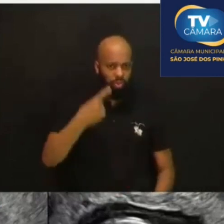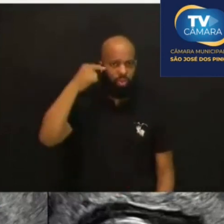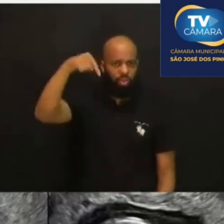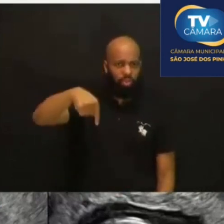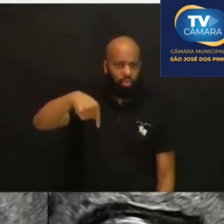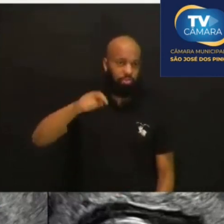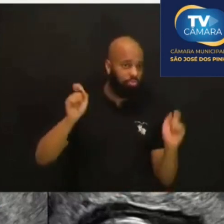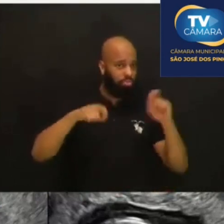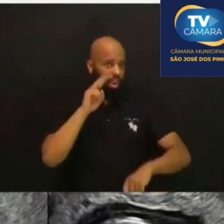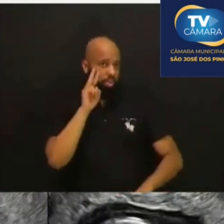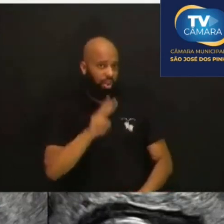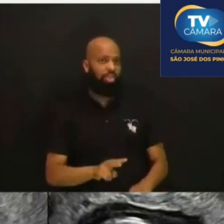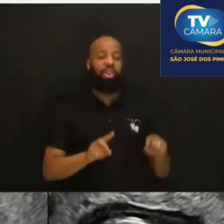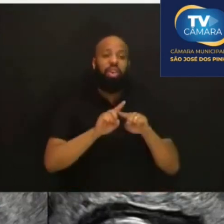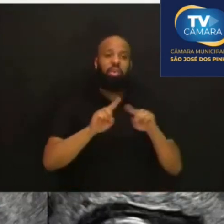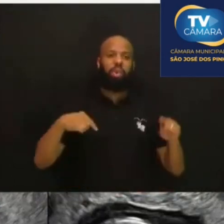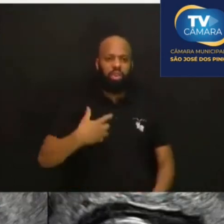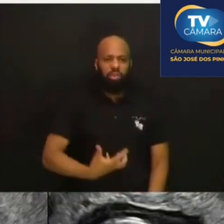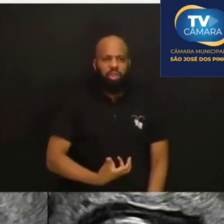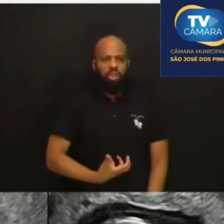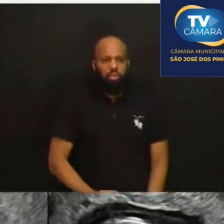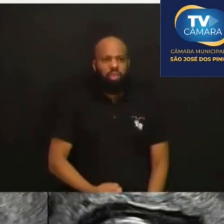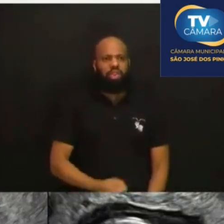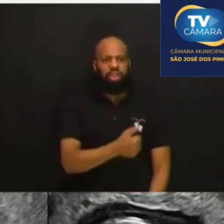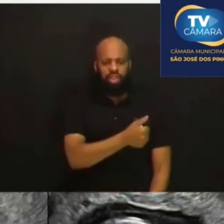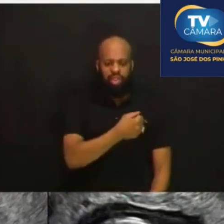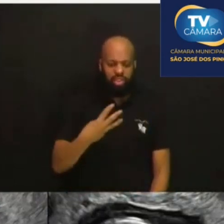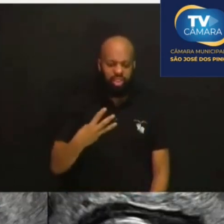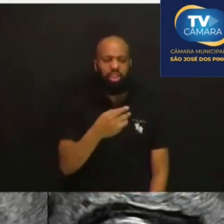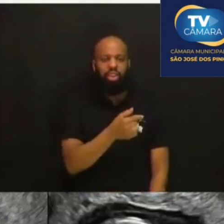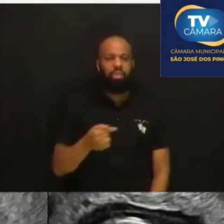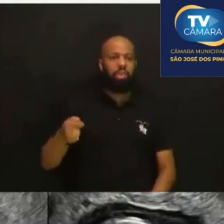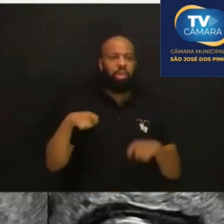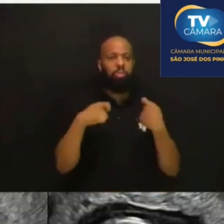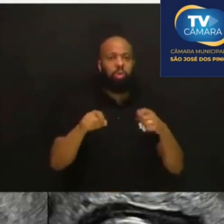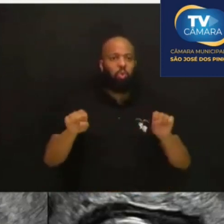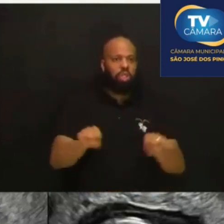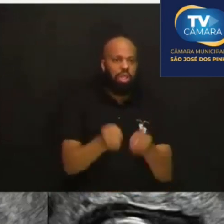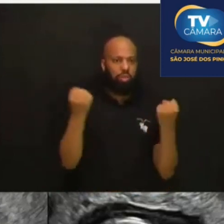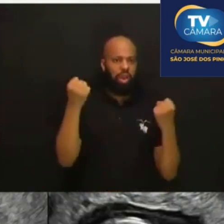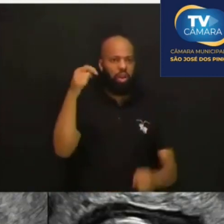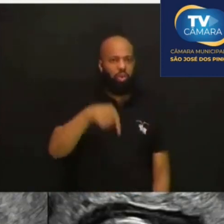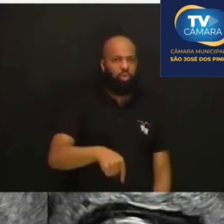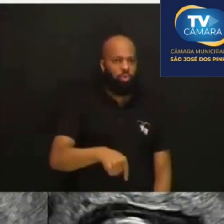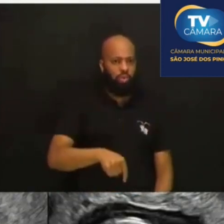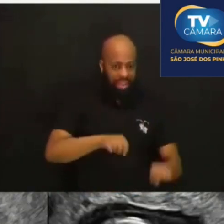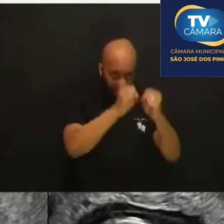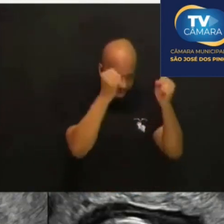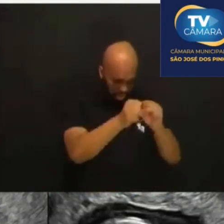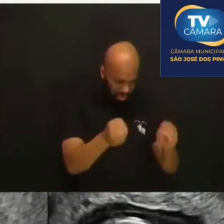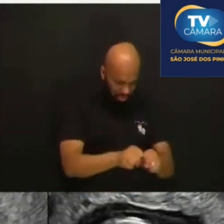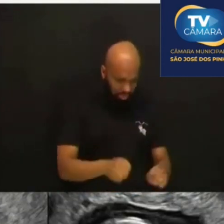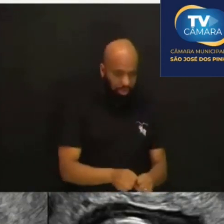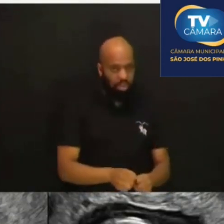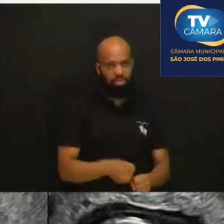Não. Mas para eu abortar esse bebê de 13 semanas, eu preciso quebrá-lo inteirinho. Senão ele não